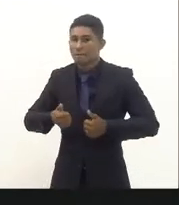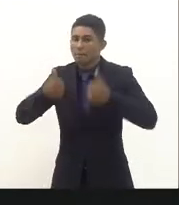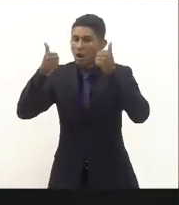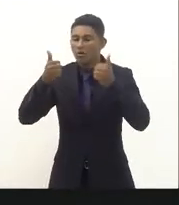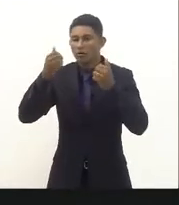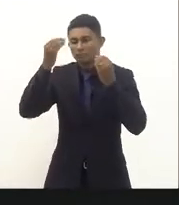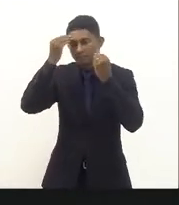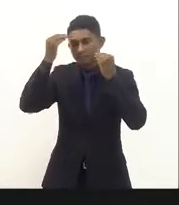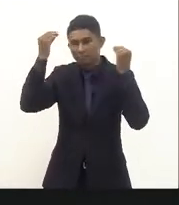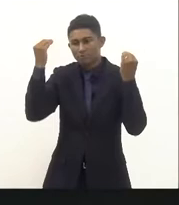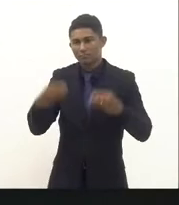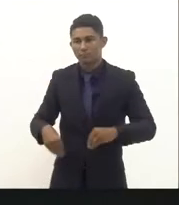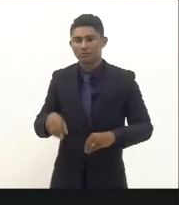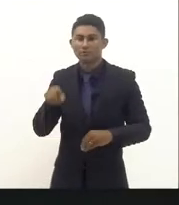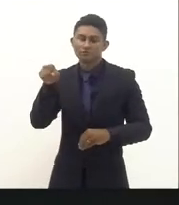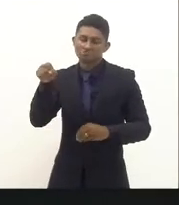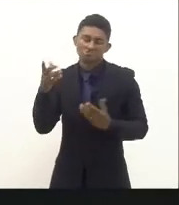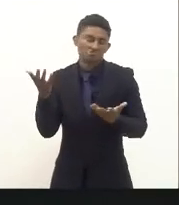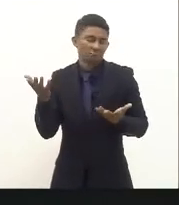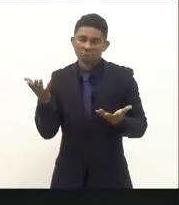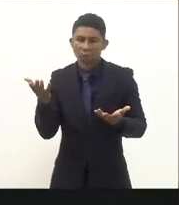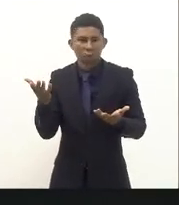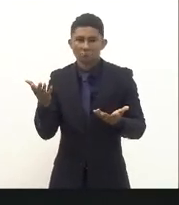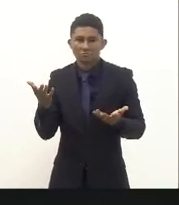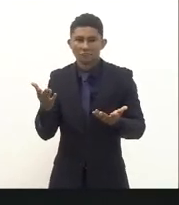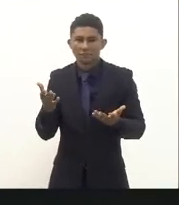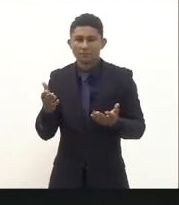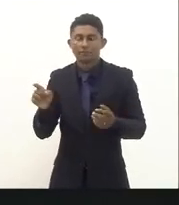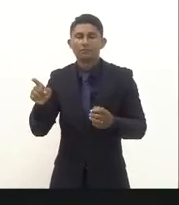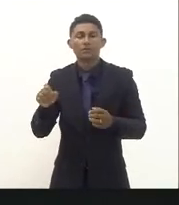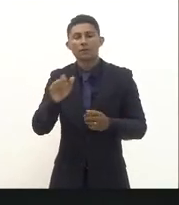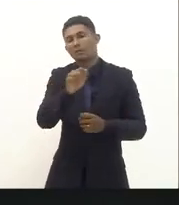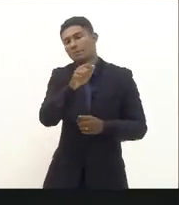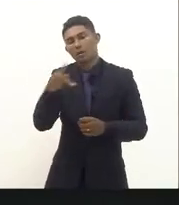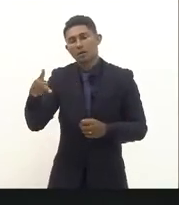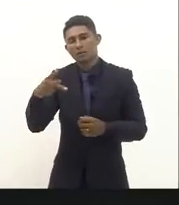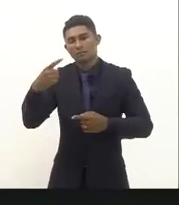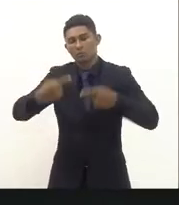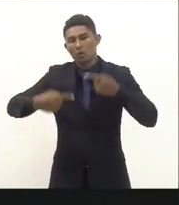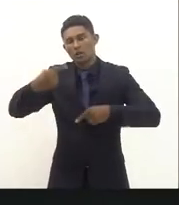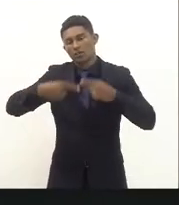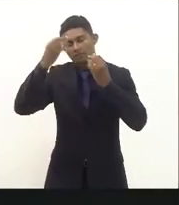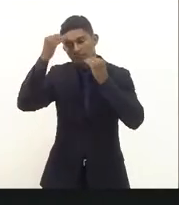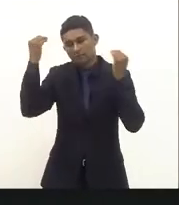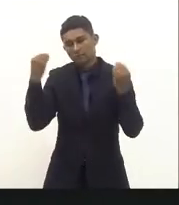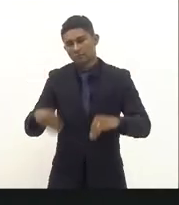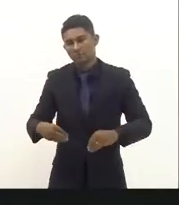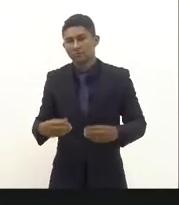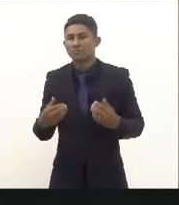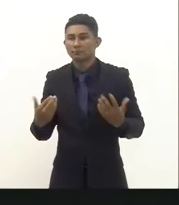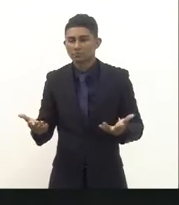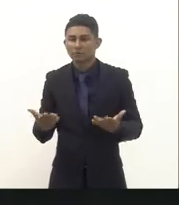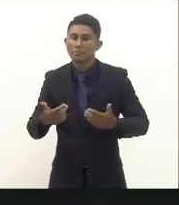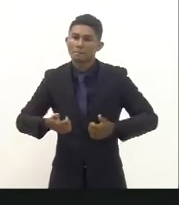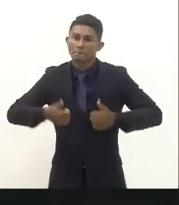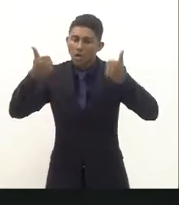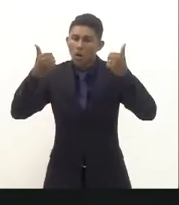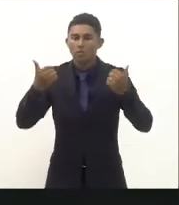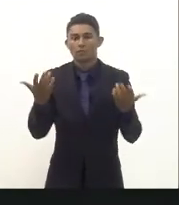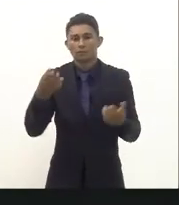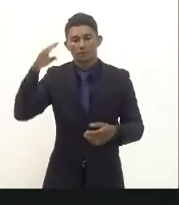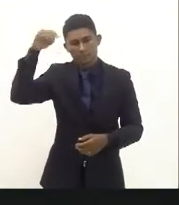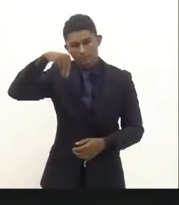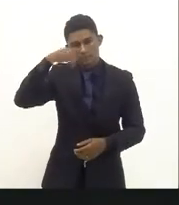senhor Agripino ir para casa aposentar se aposentar da política e Sem dúvida nenhuma melhor para o